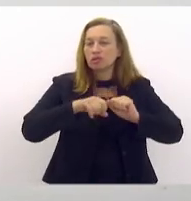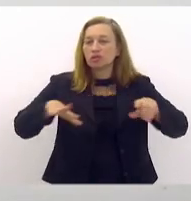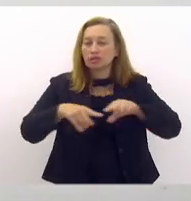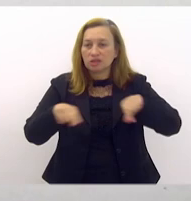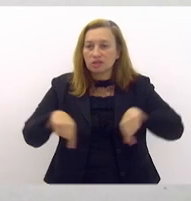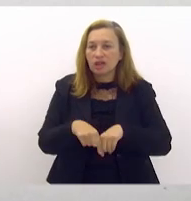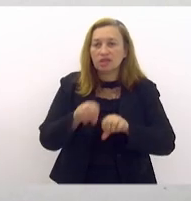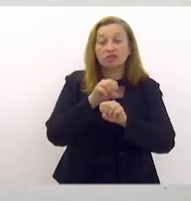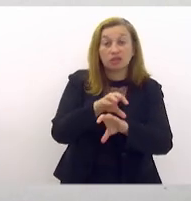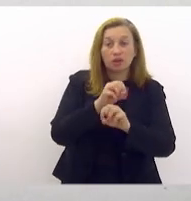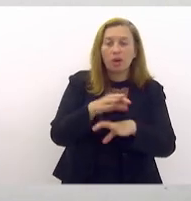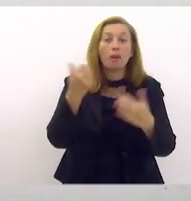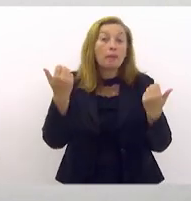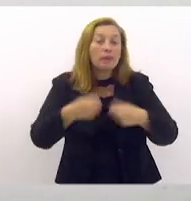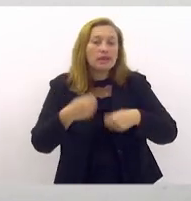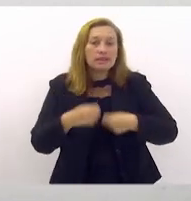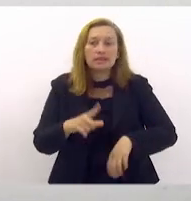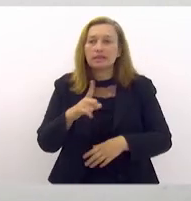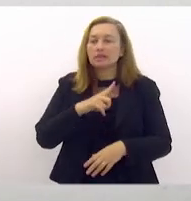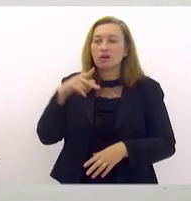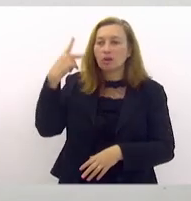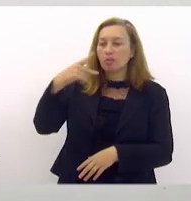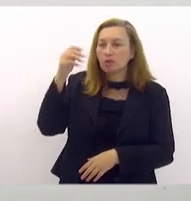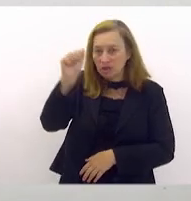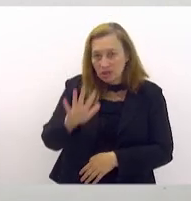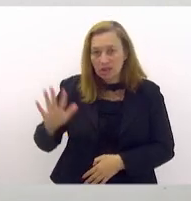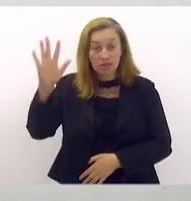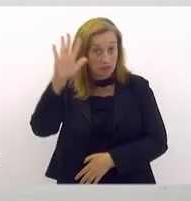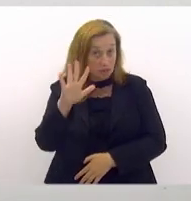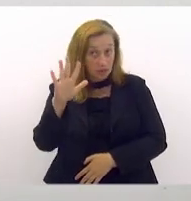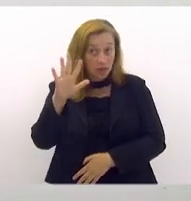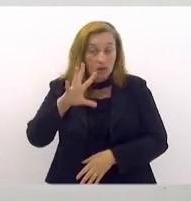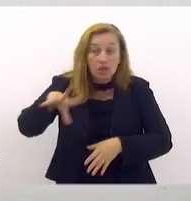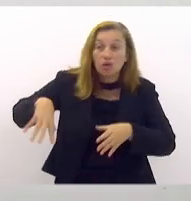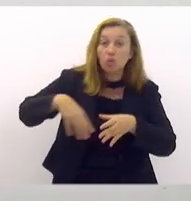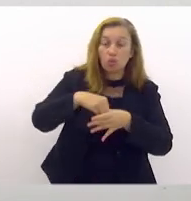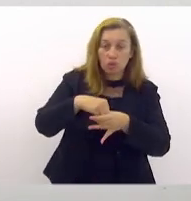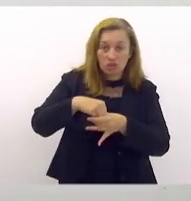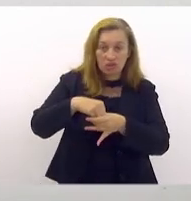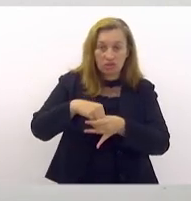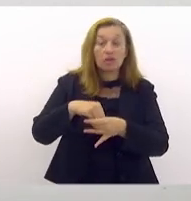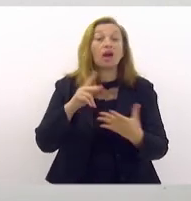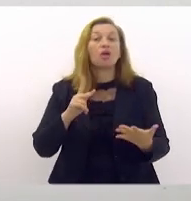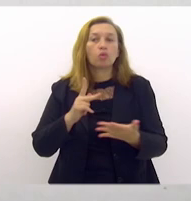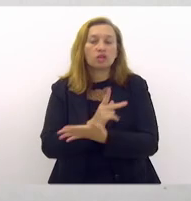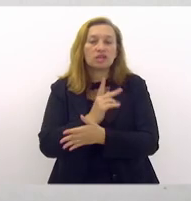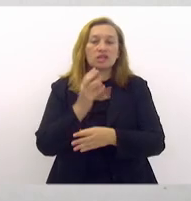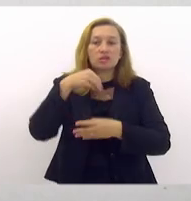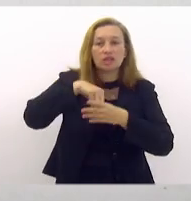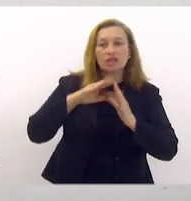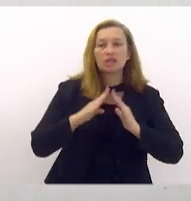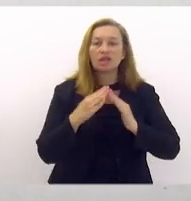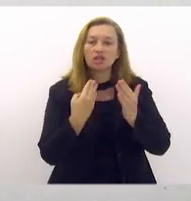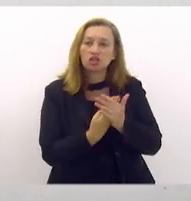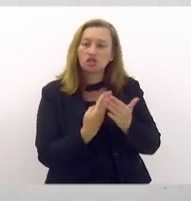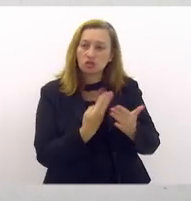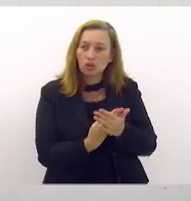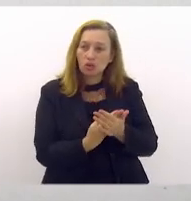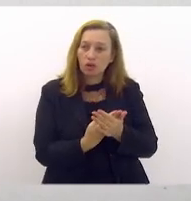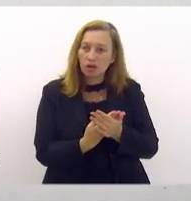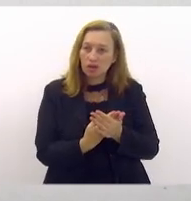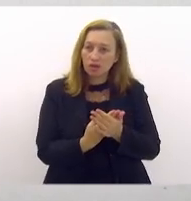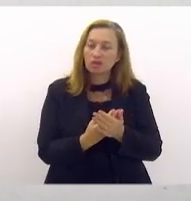gente ainda precisa ter uma política nacional implantada e acontecendo nas escolas de educação